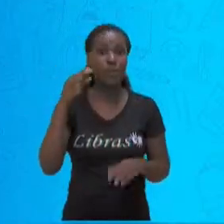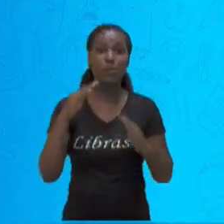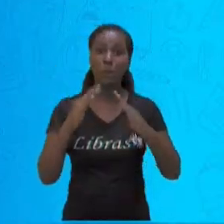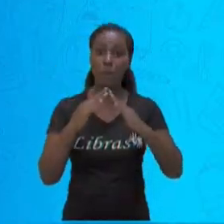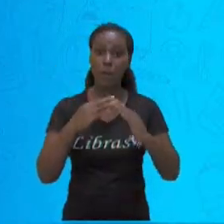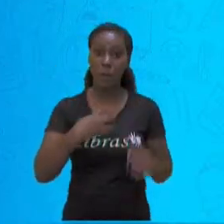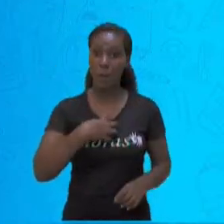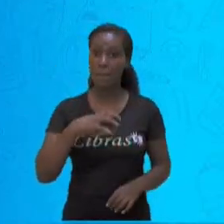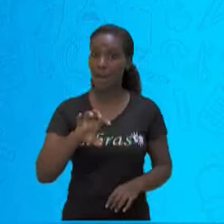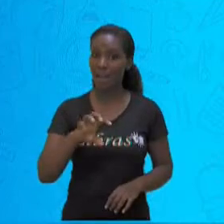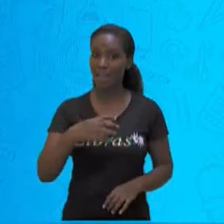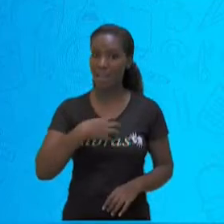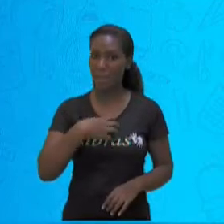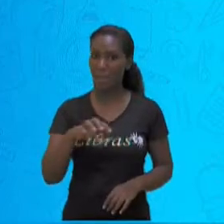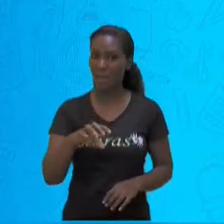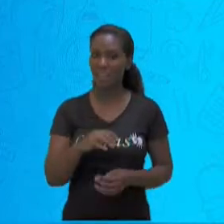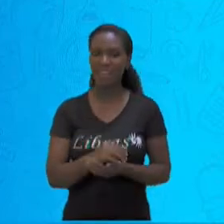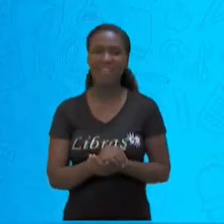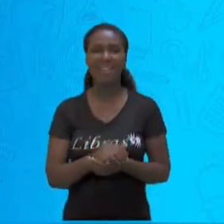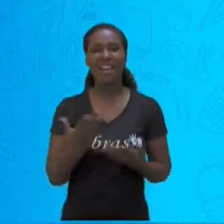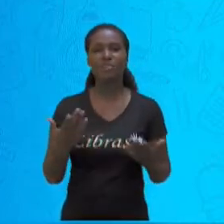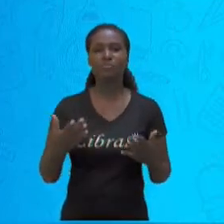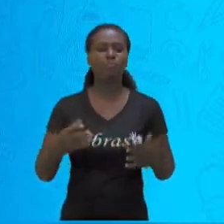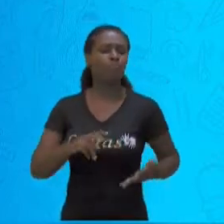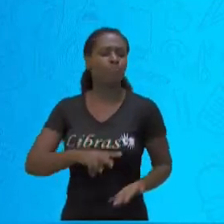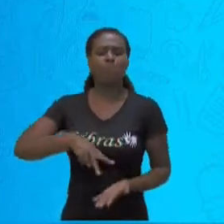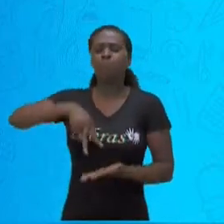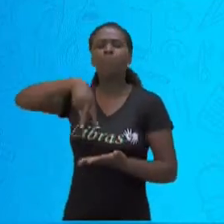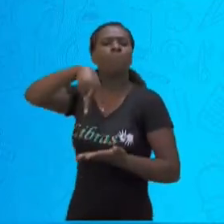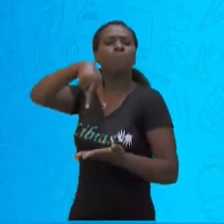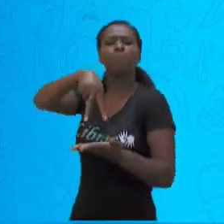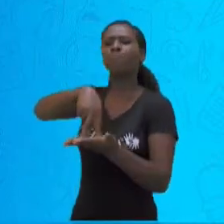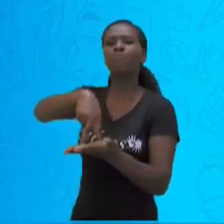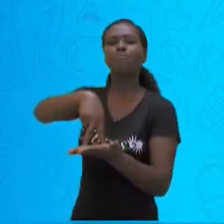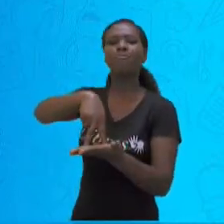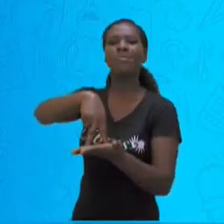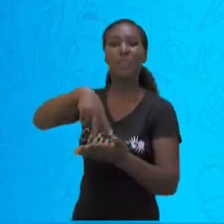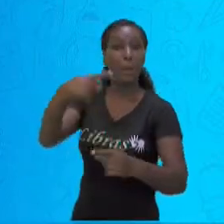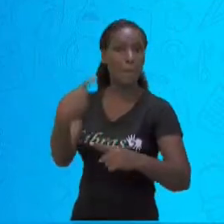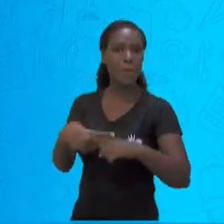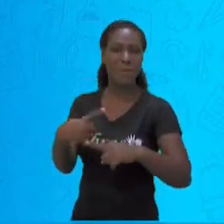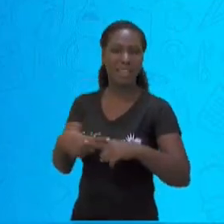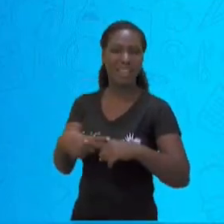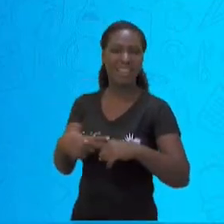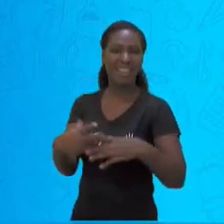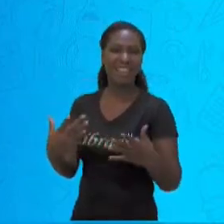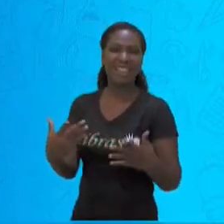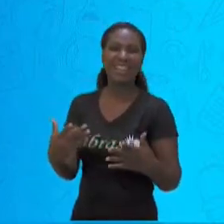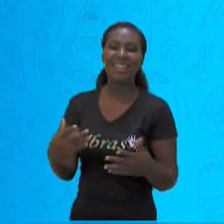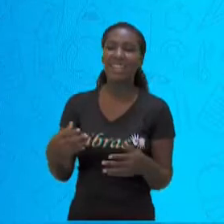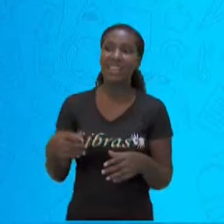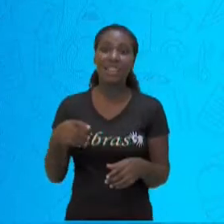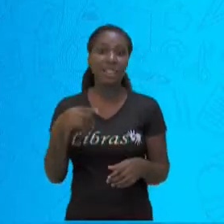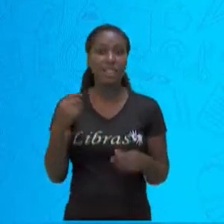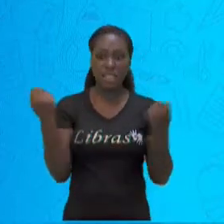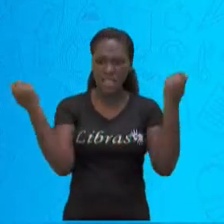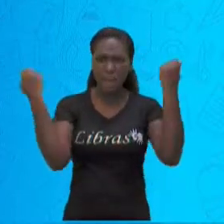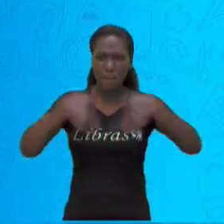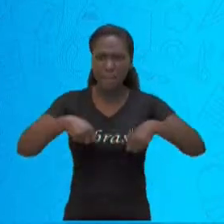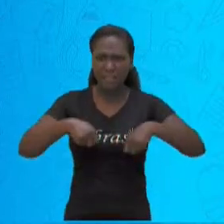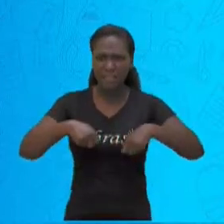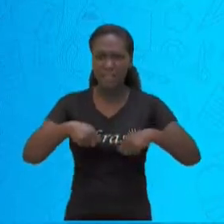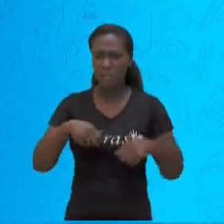de compor, de interpretar. Gente, temos músicos maravilhosos. Não sou contra